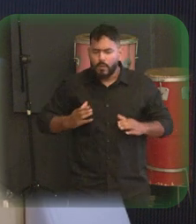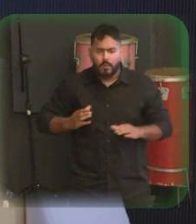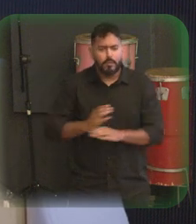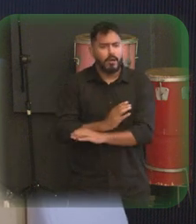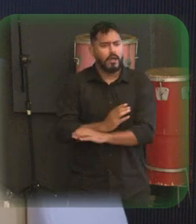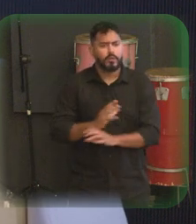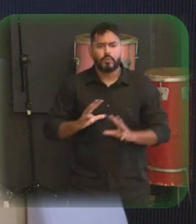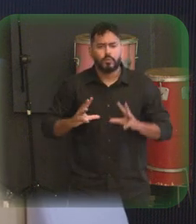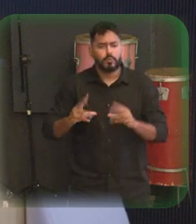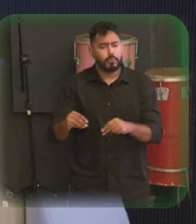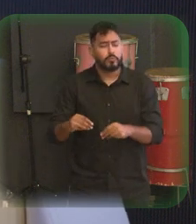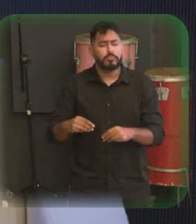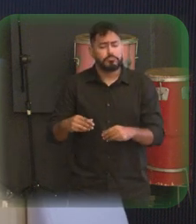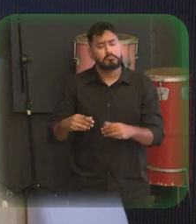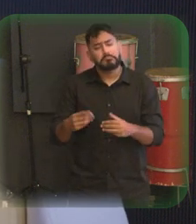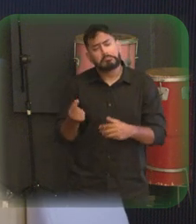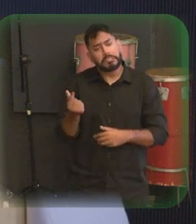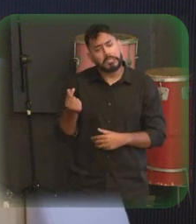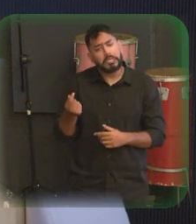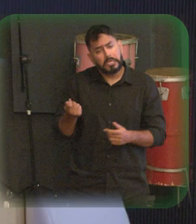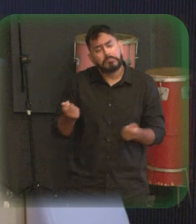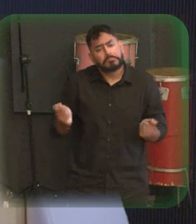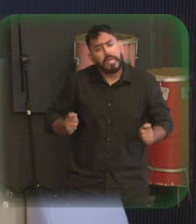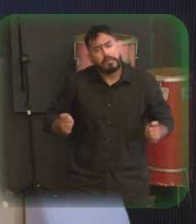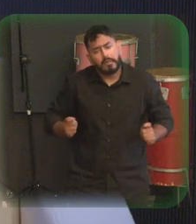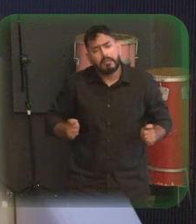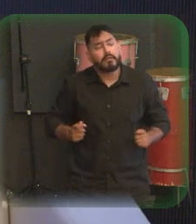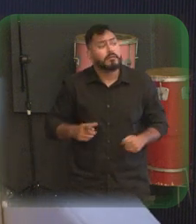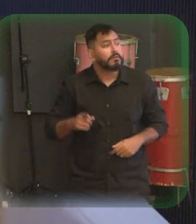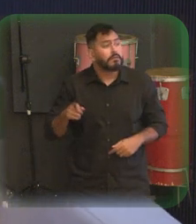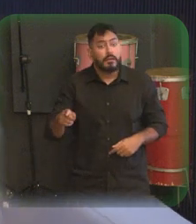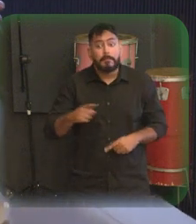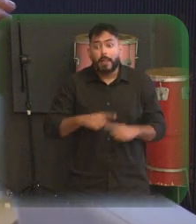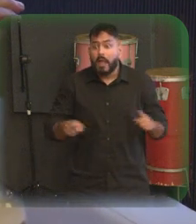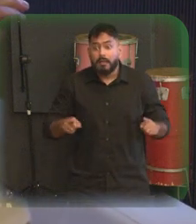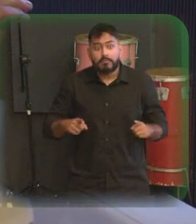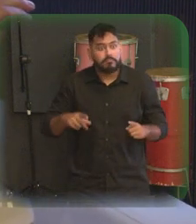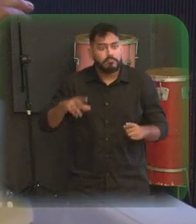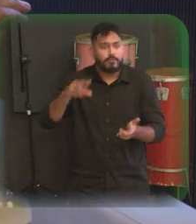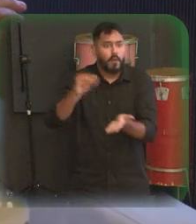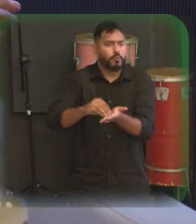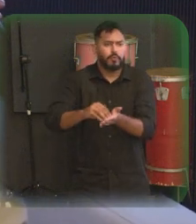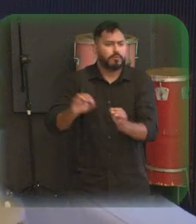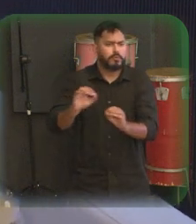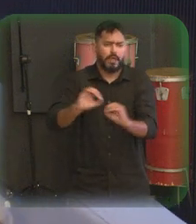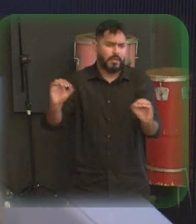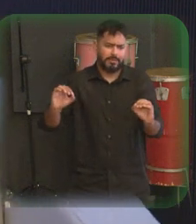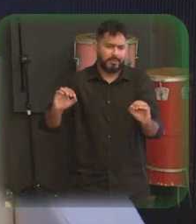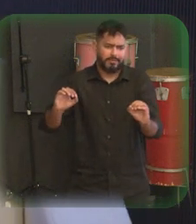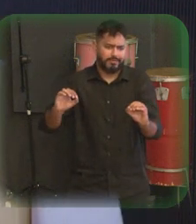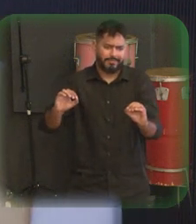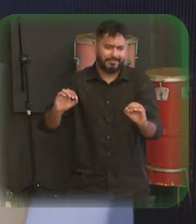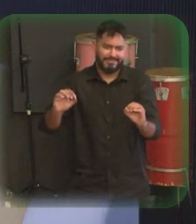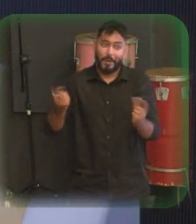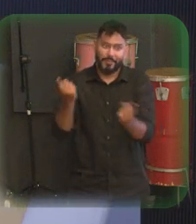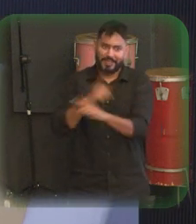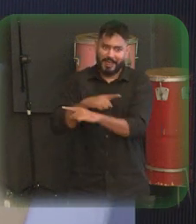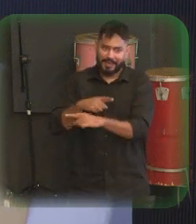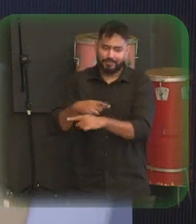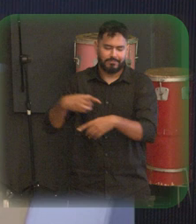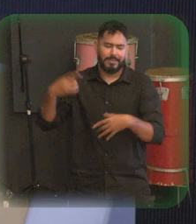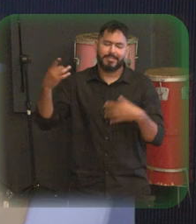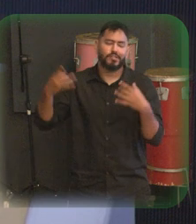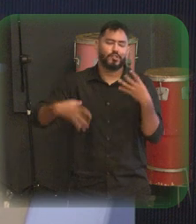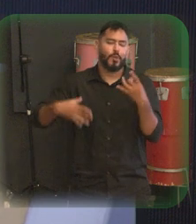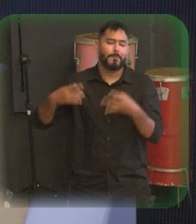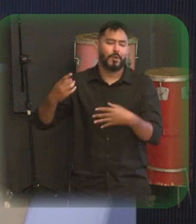família de classe média, que para mim nunca faltou nada na vida, muito pelo contrário, sobrou. E eu estar na